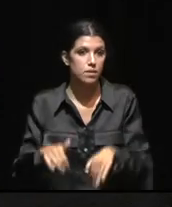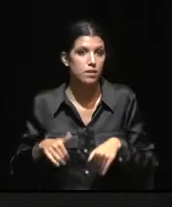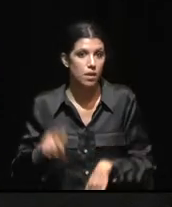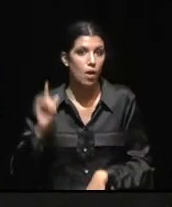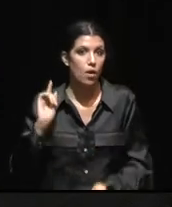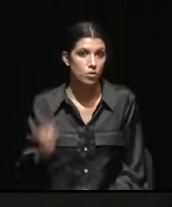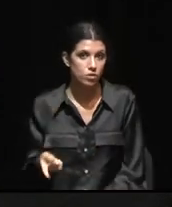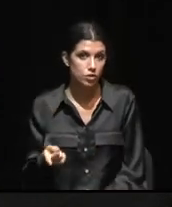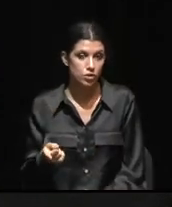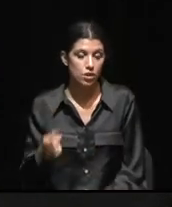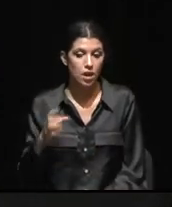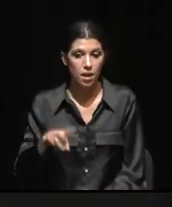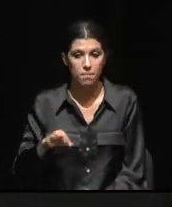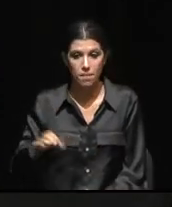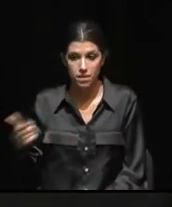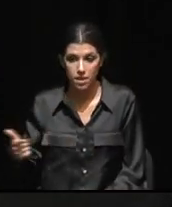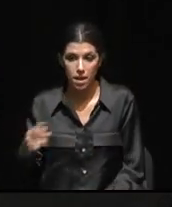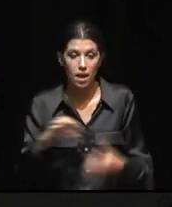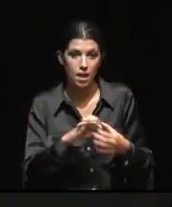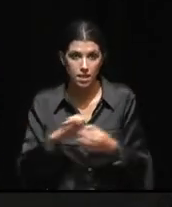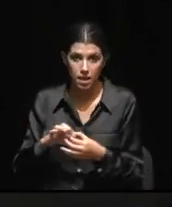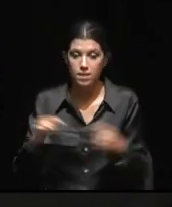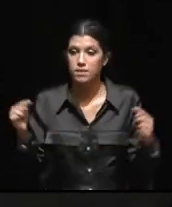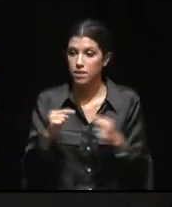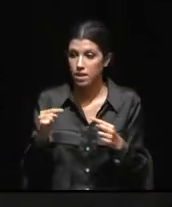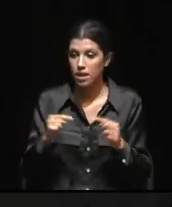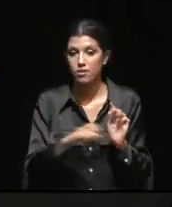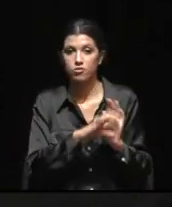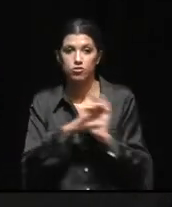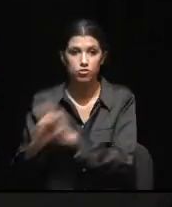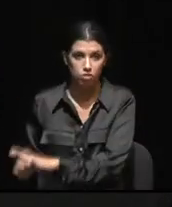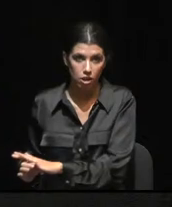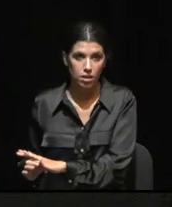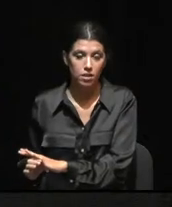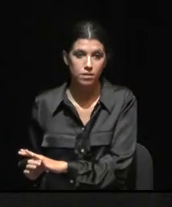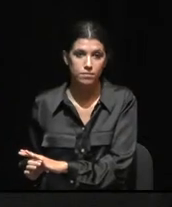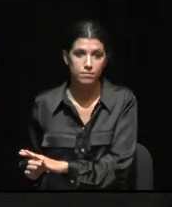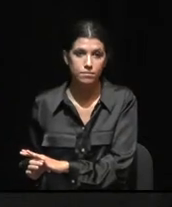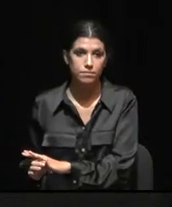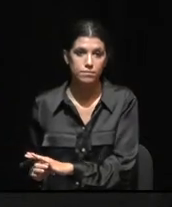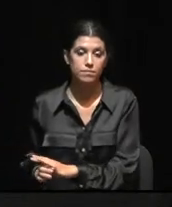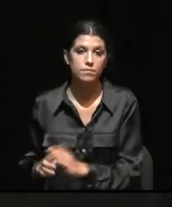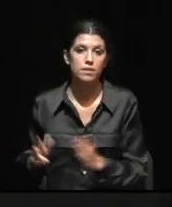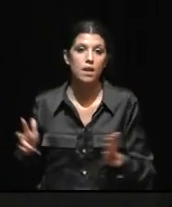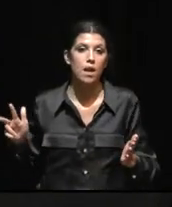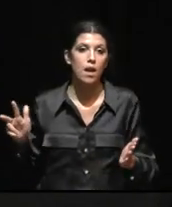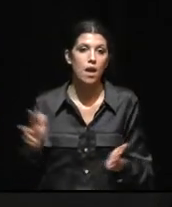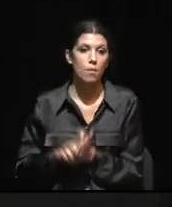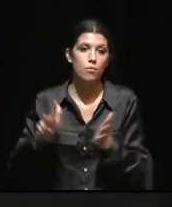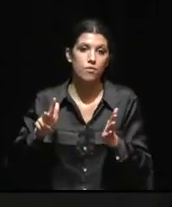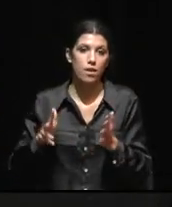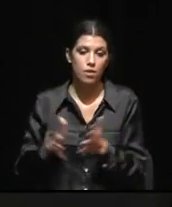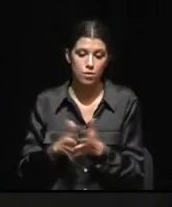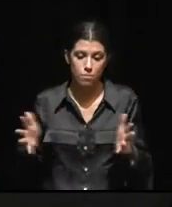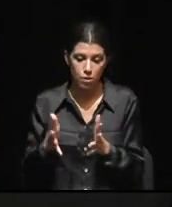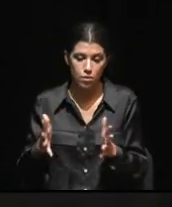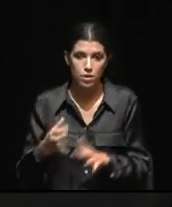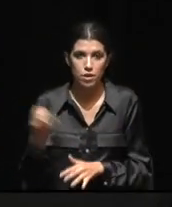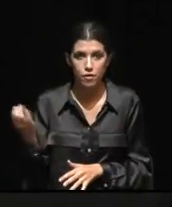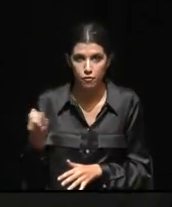abstém mpt aliança CDs e chega foi aprovado por